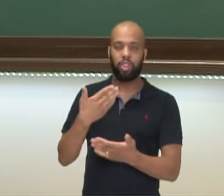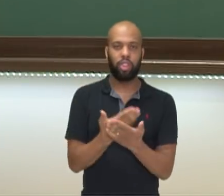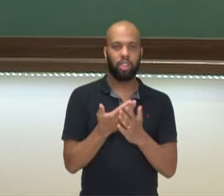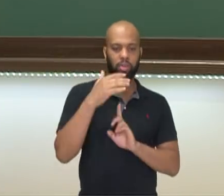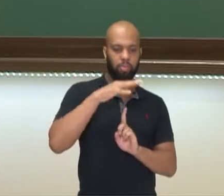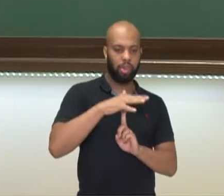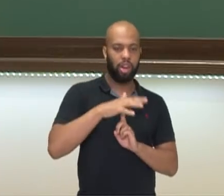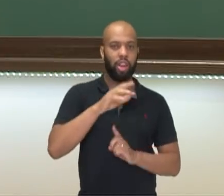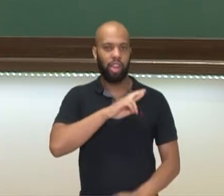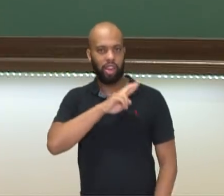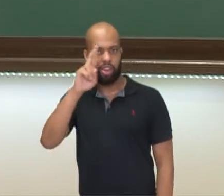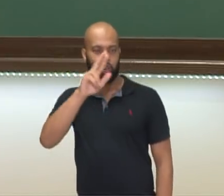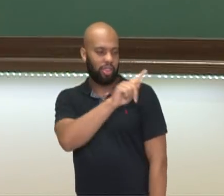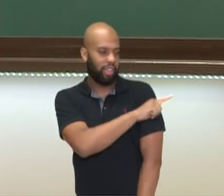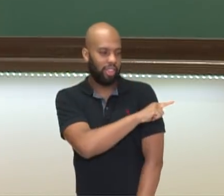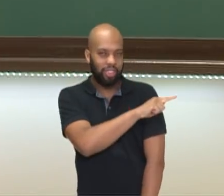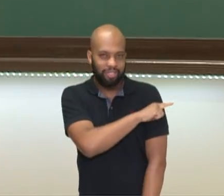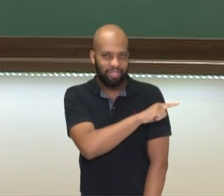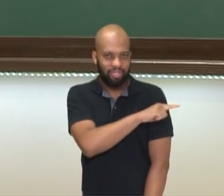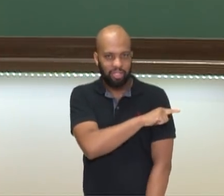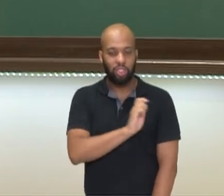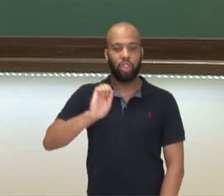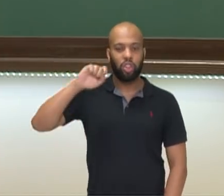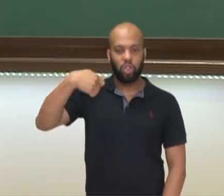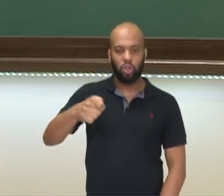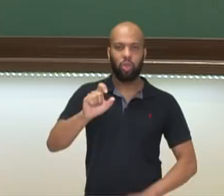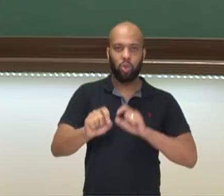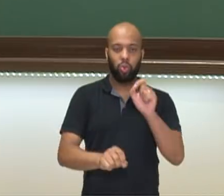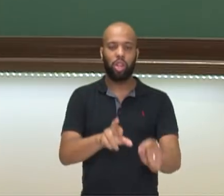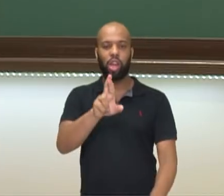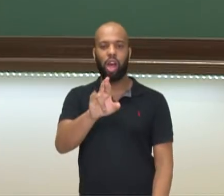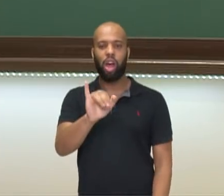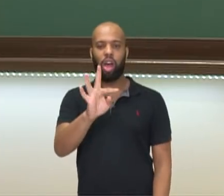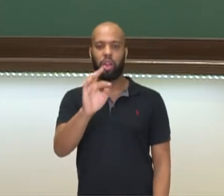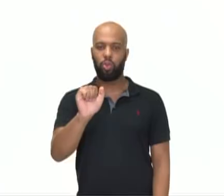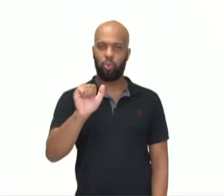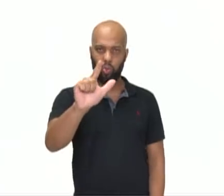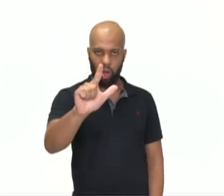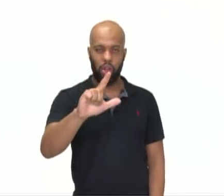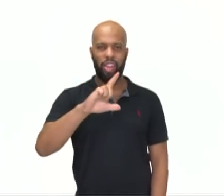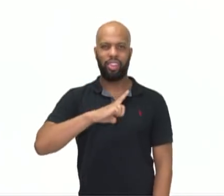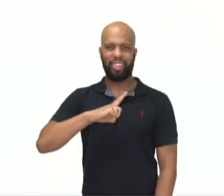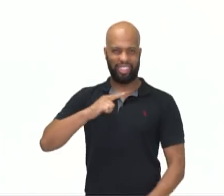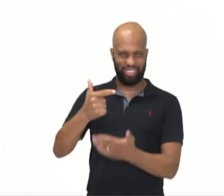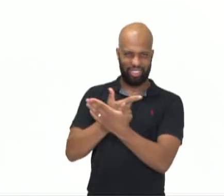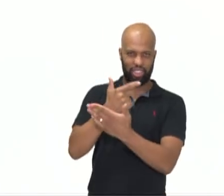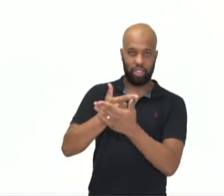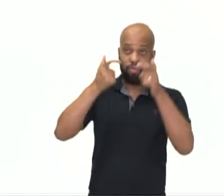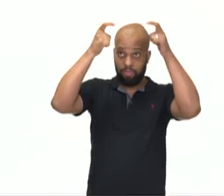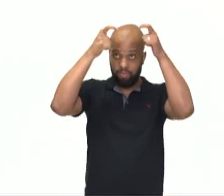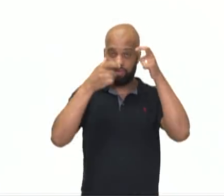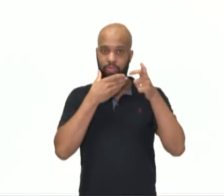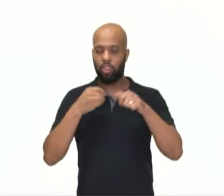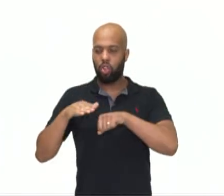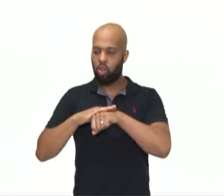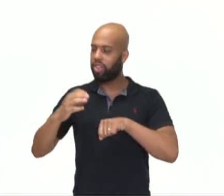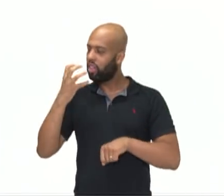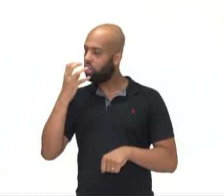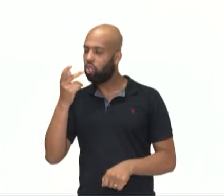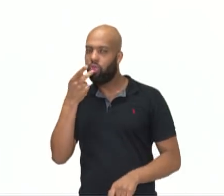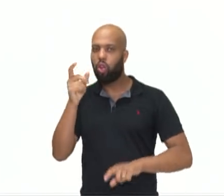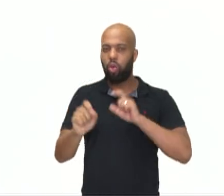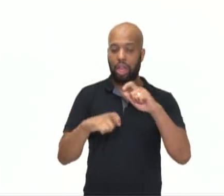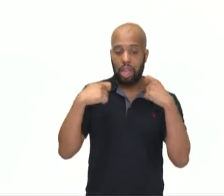Ensino Religioso, 7º ano de hoje, sobre ritos e rituais. Bom, Pequeno Príncipe, conversando com a raposa, ela diz para ele que é